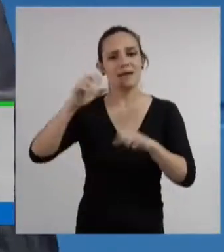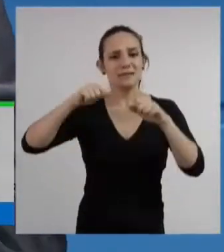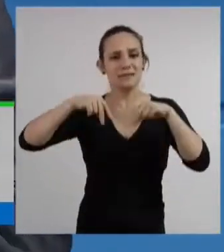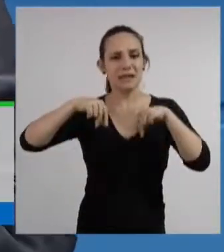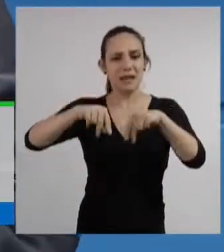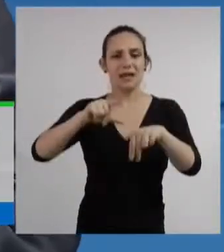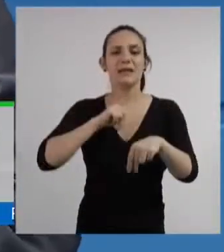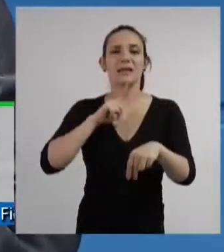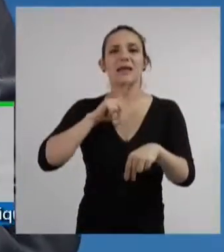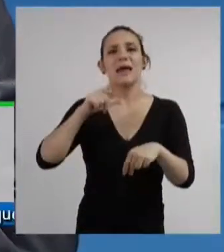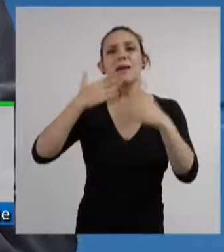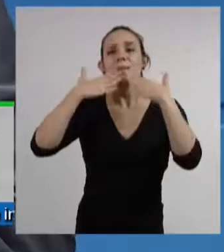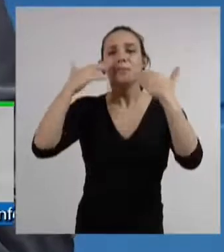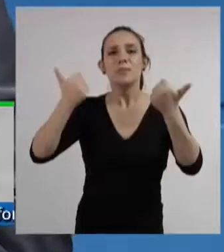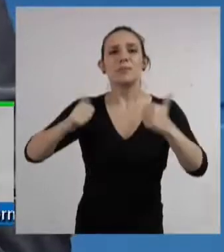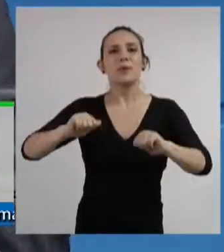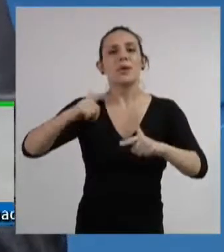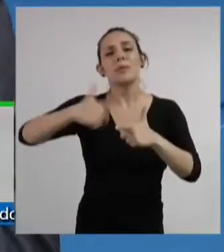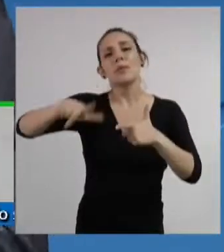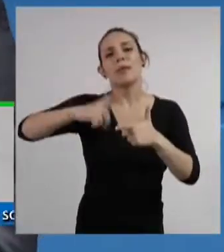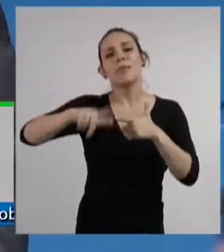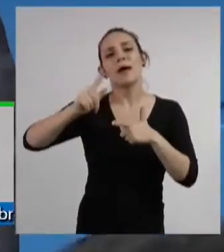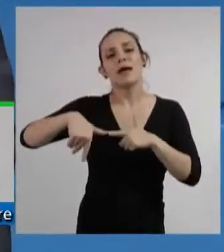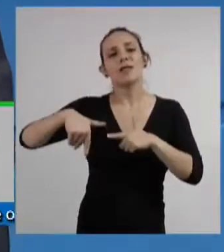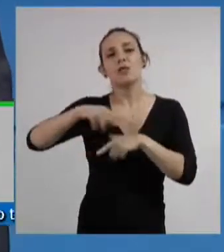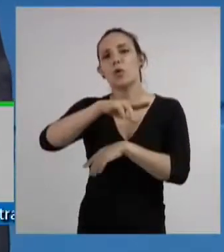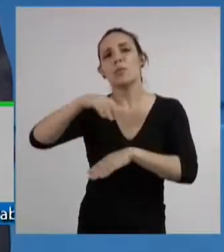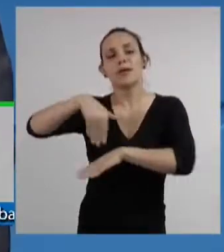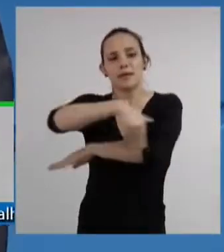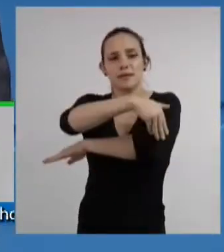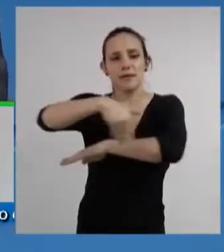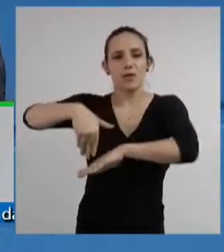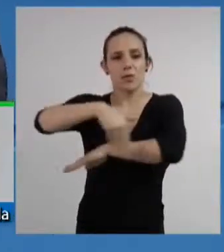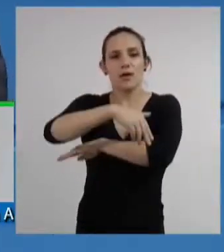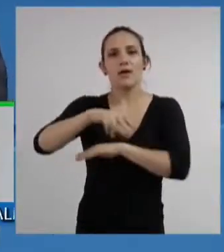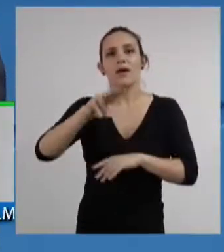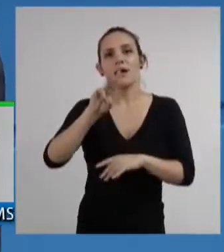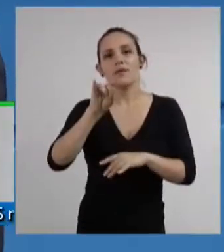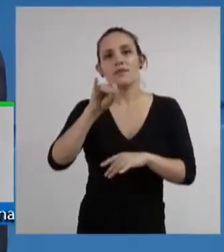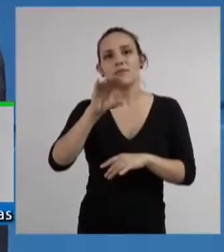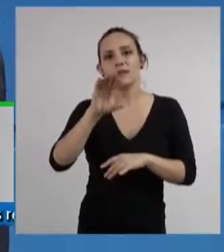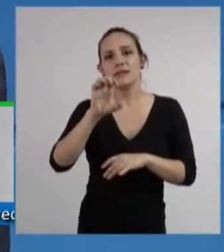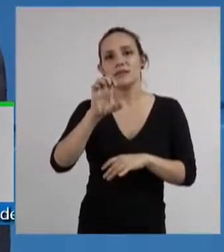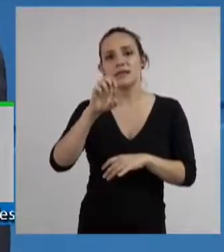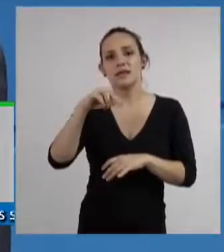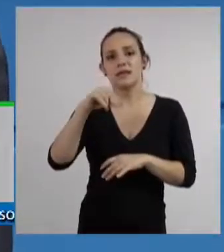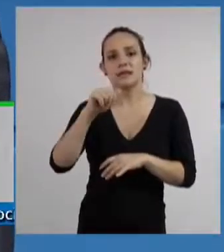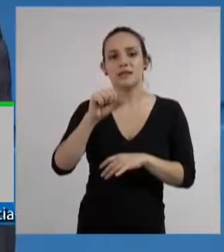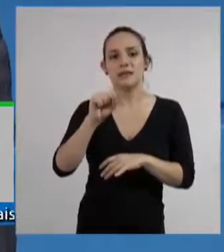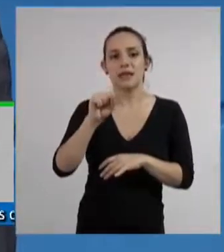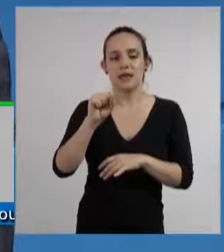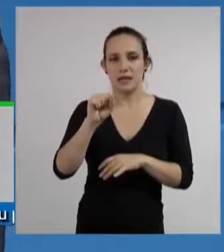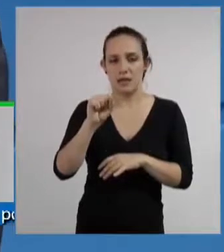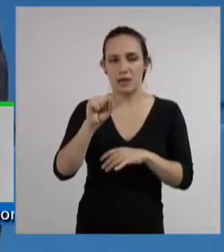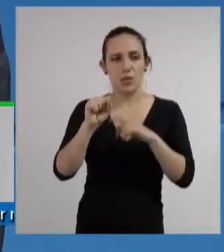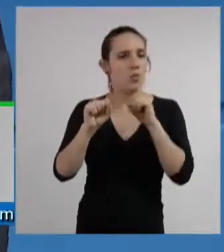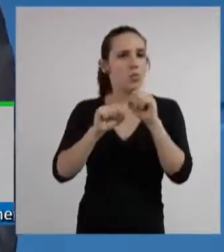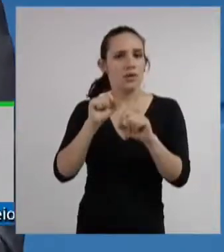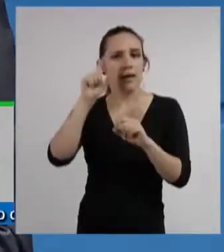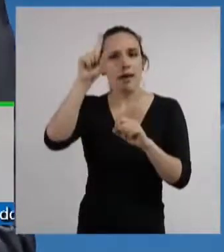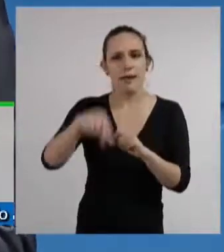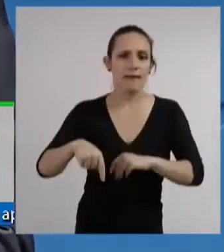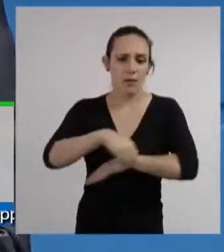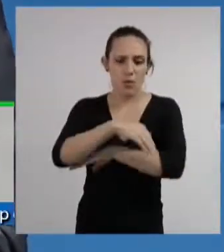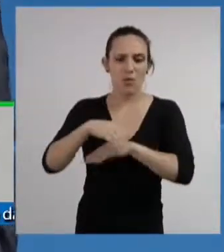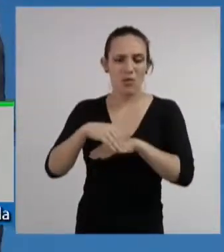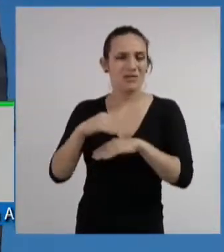chama-se estradas vicinais, que são aquelas estradas que nós não temos caixa de retenção, que